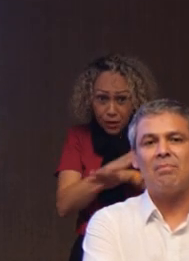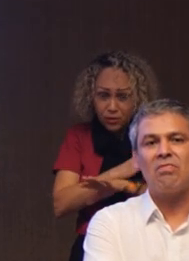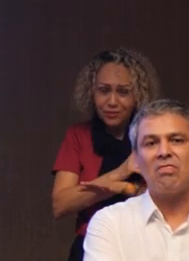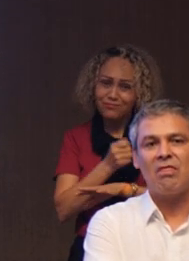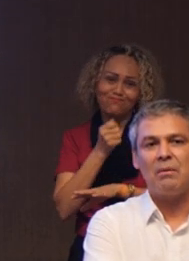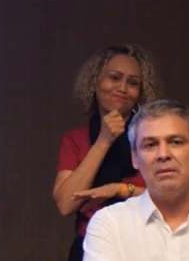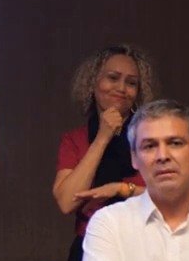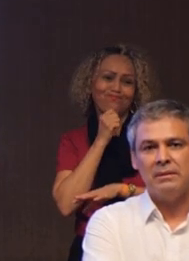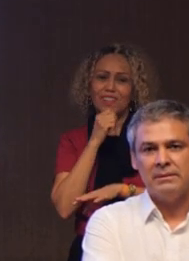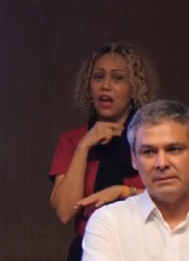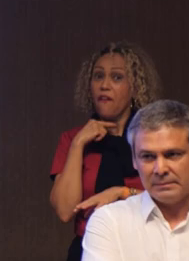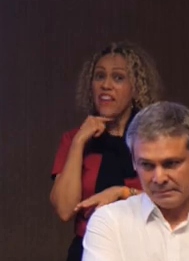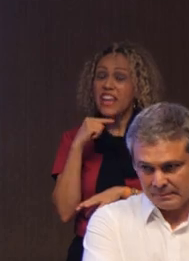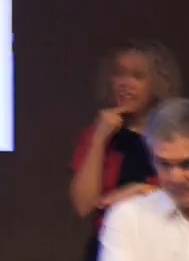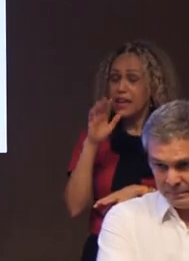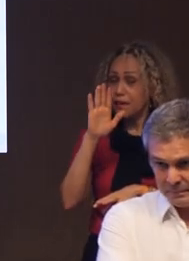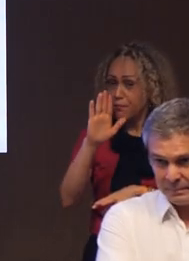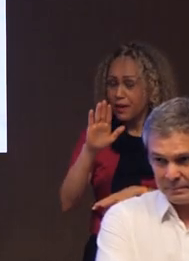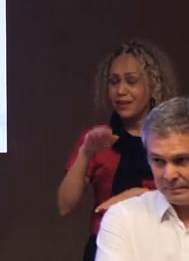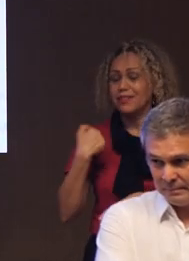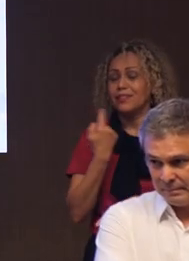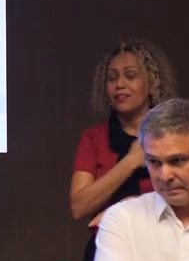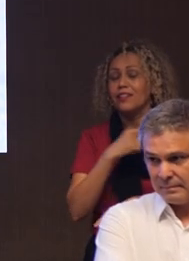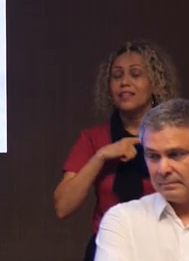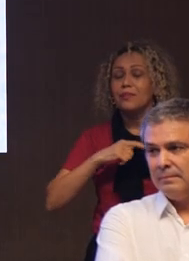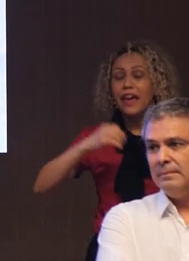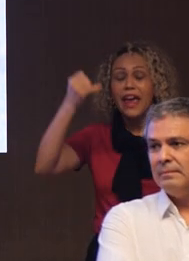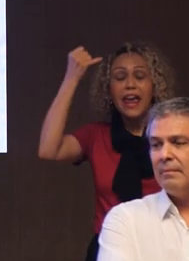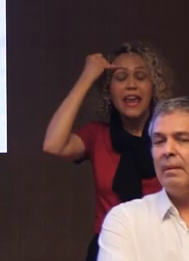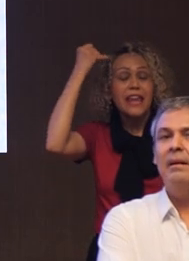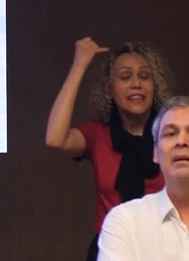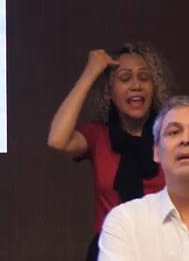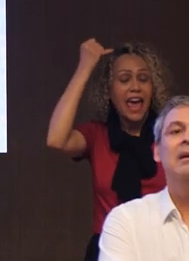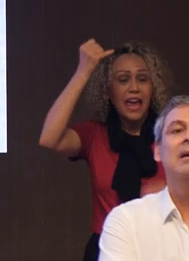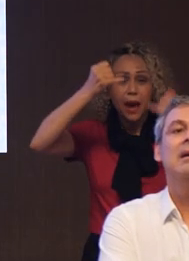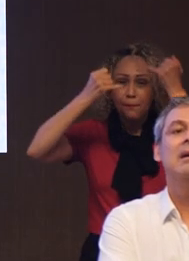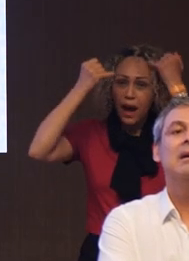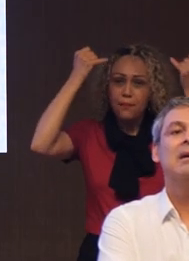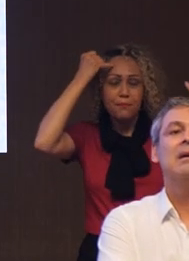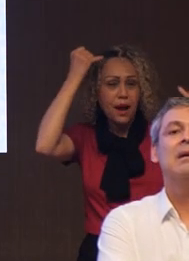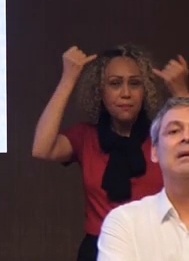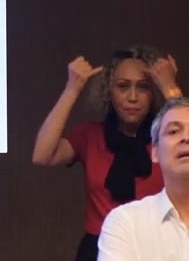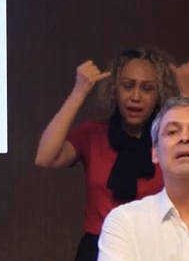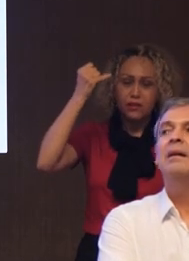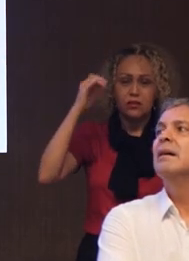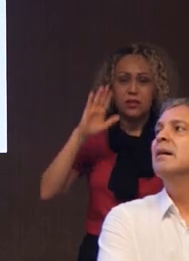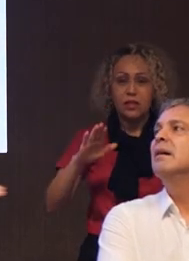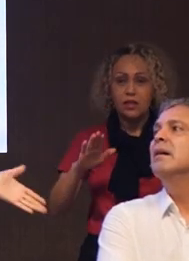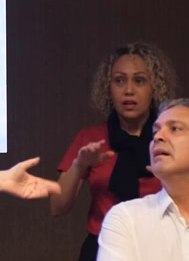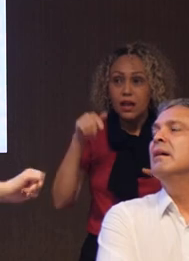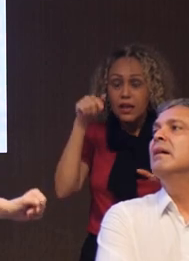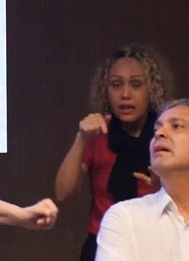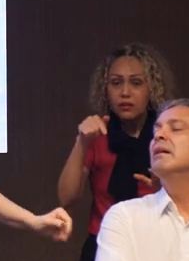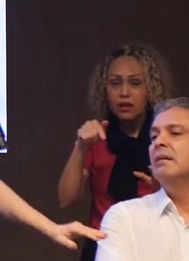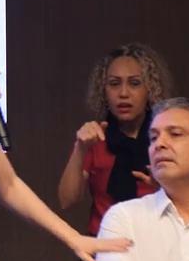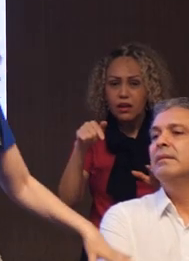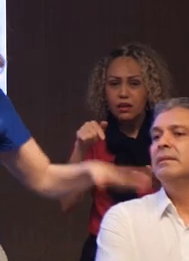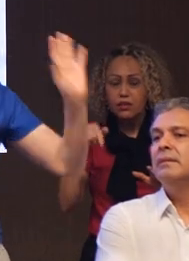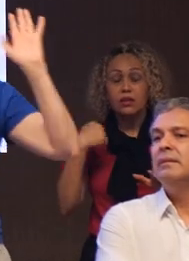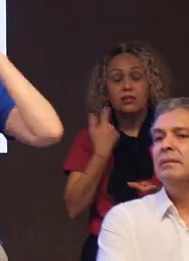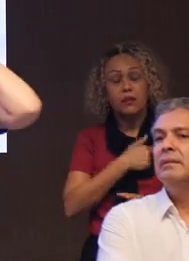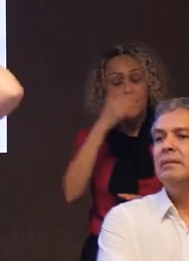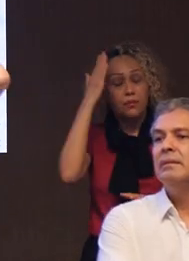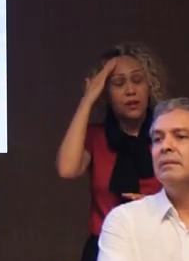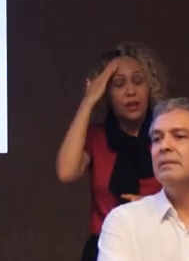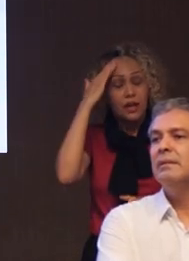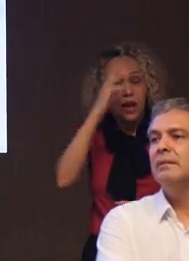nosso programa. Em primeiro lugar também, aqui sem dúvida, a responsabilidade do público, da prefeitura. E aí o